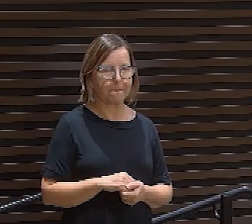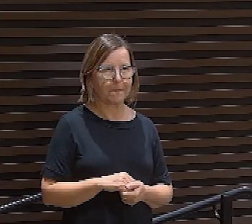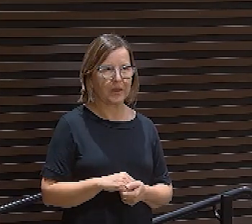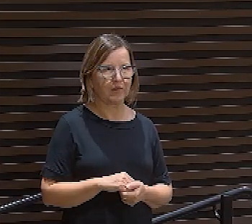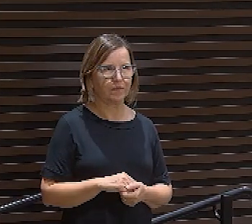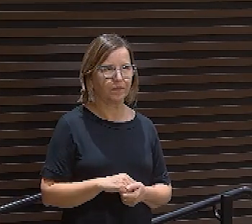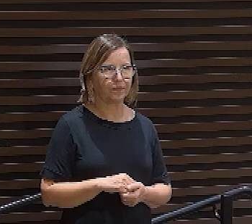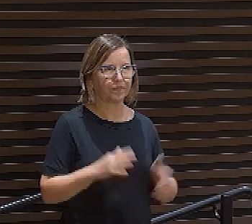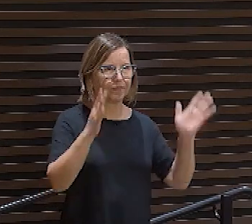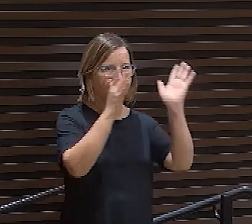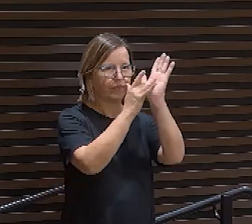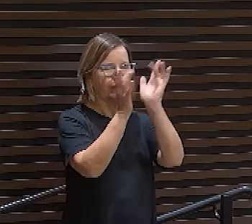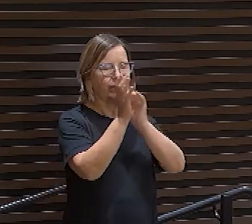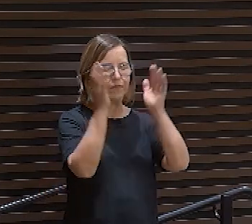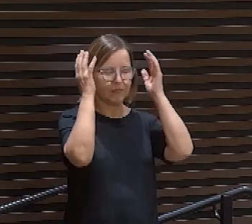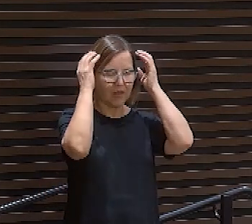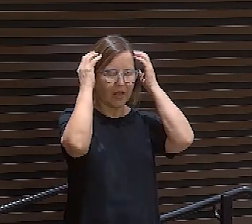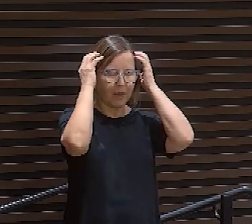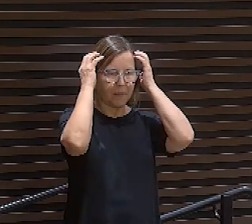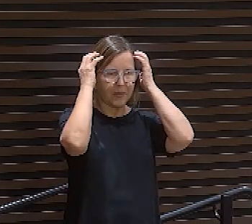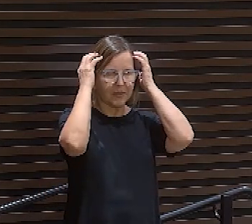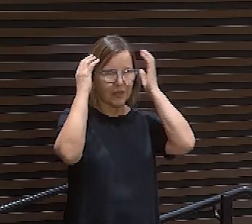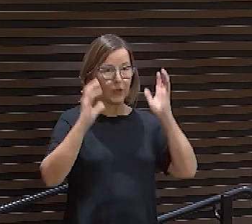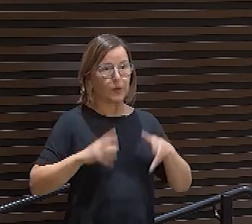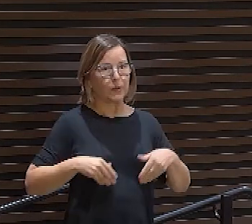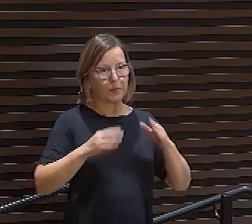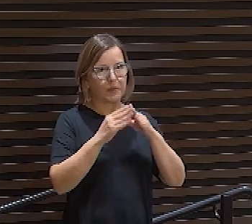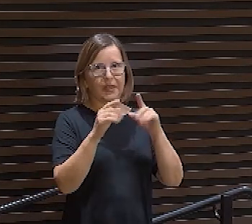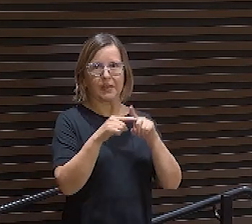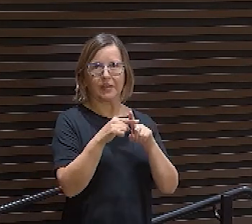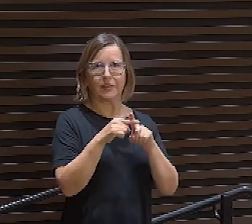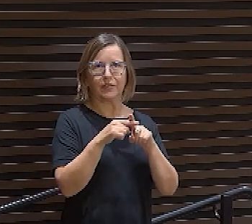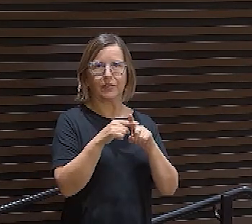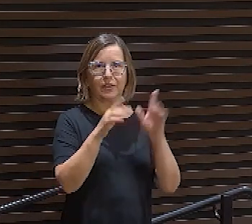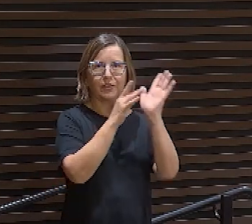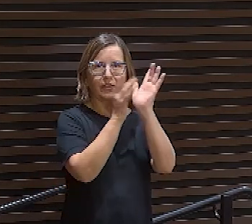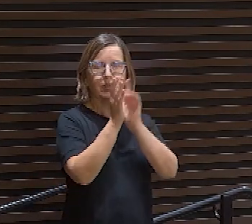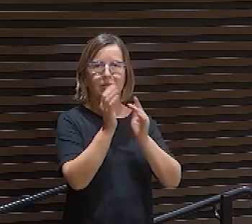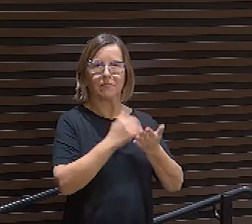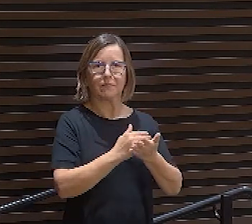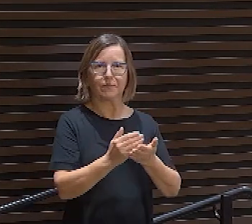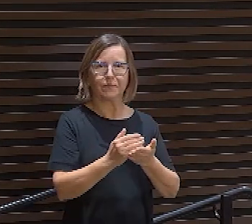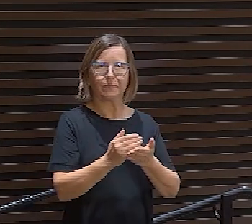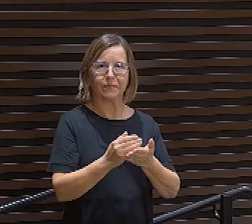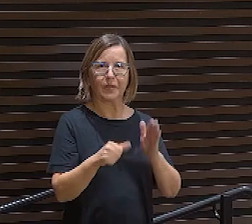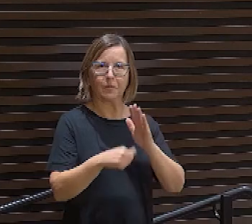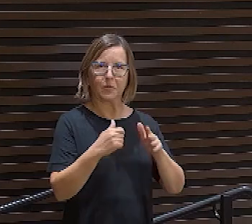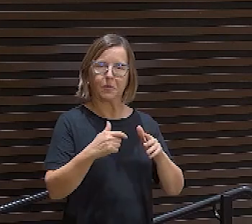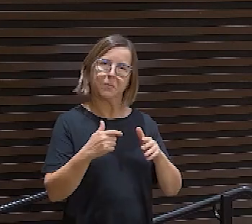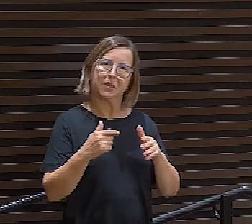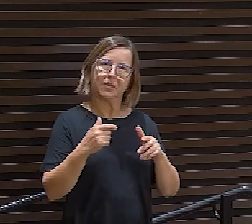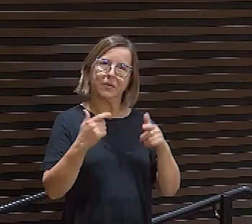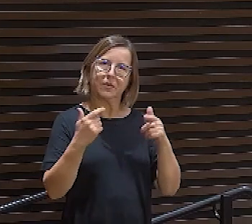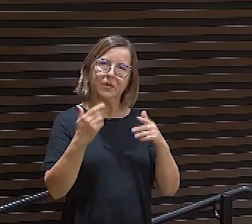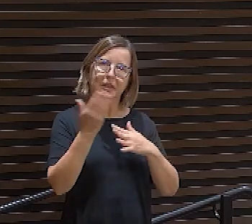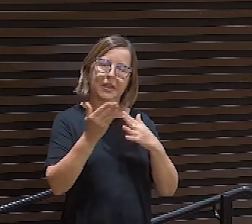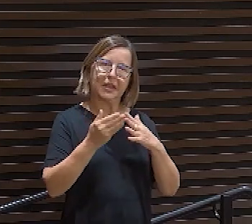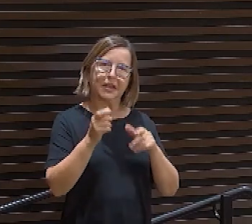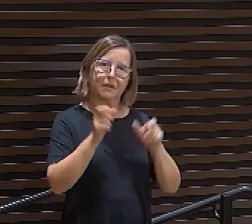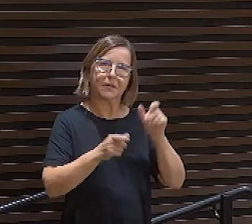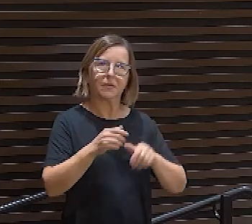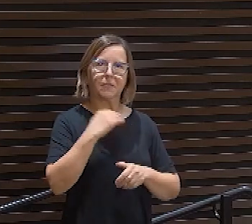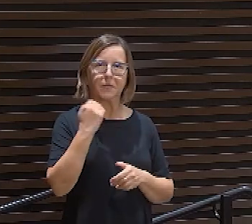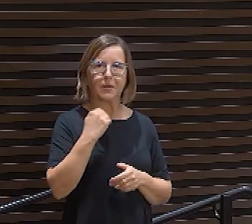Ele é a cabeça do corpo da igreja. Ele é o princípio, o primogênito de entre os mortos, para